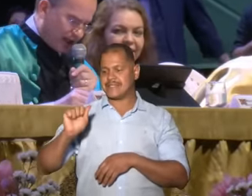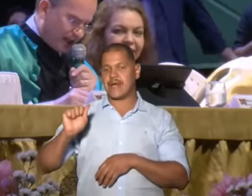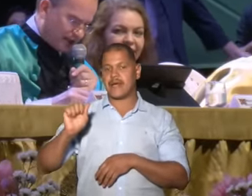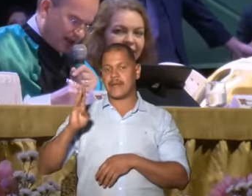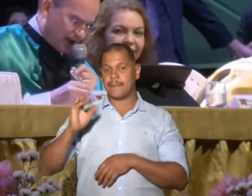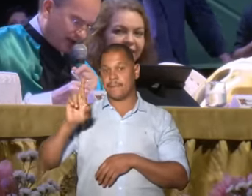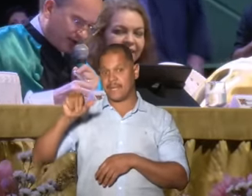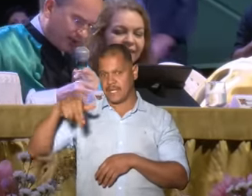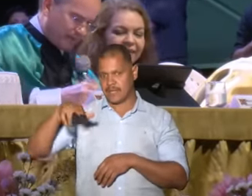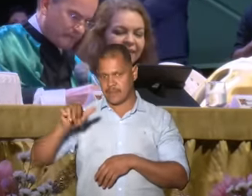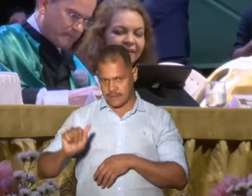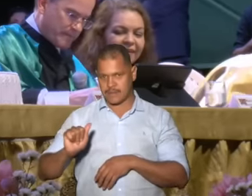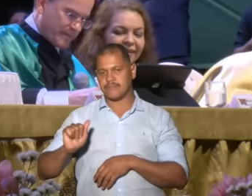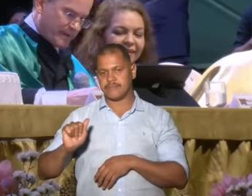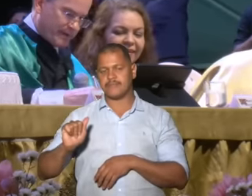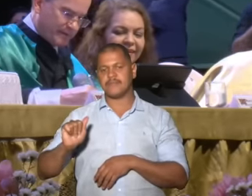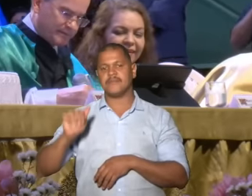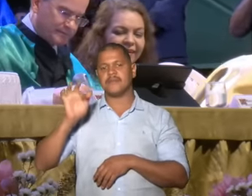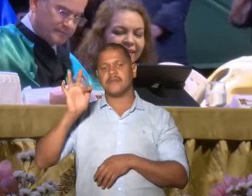de Freitas.